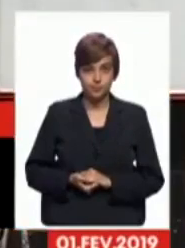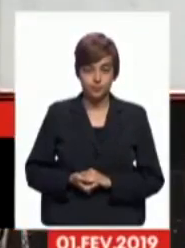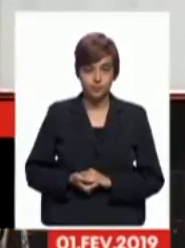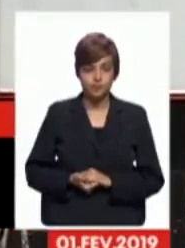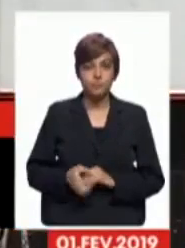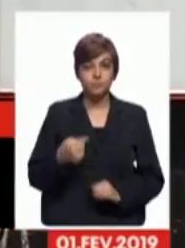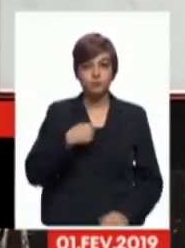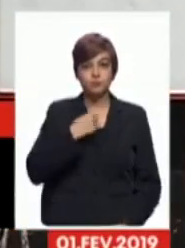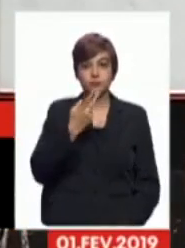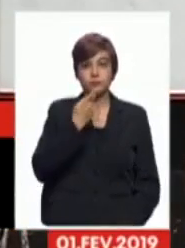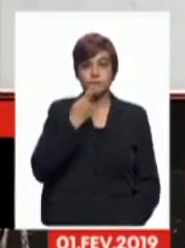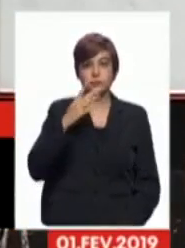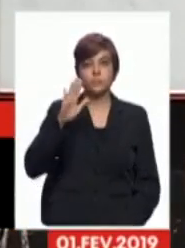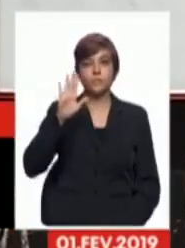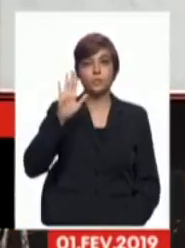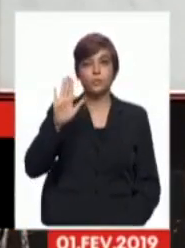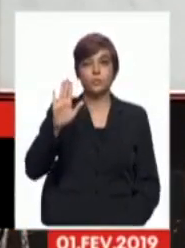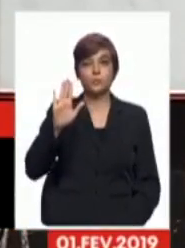Assim eu prometo.